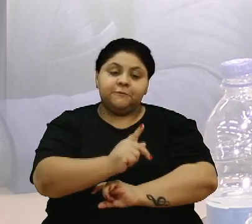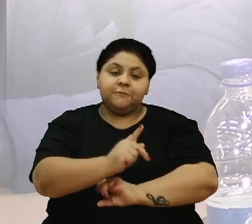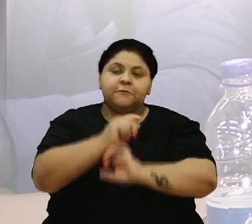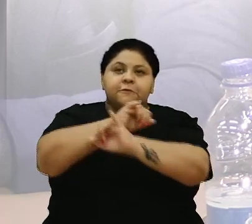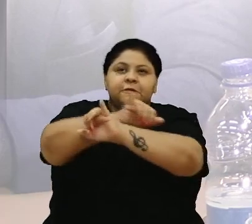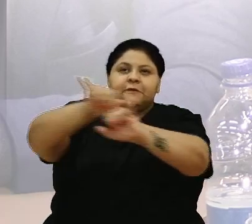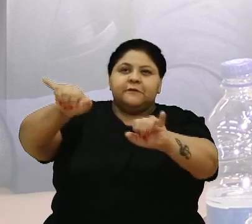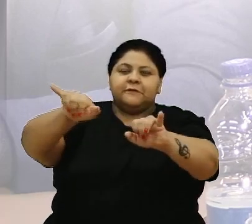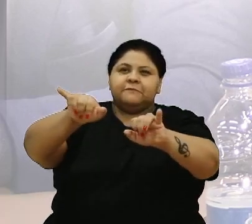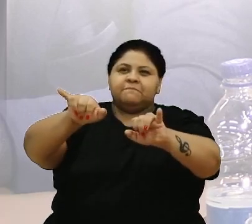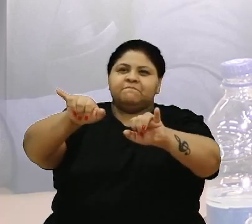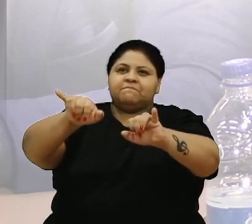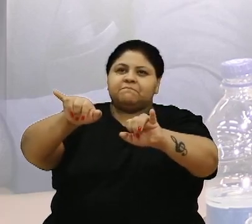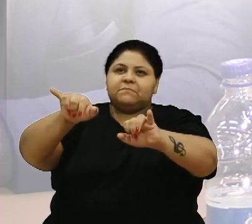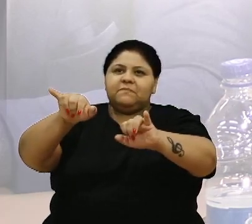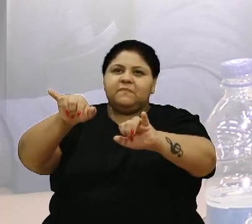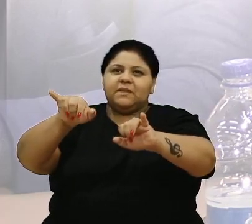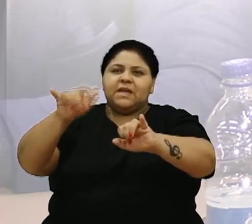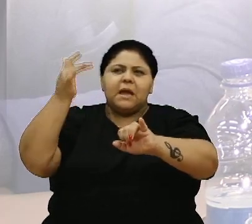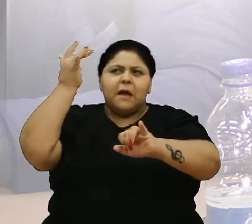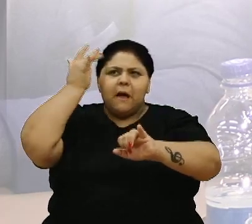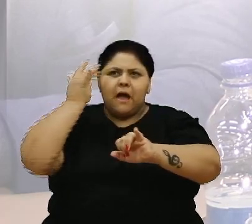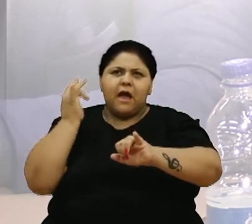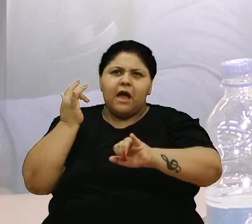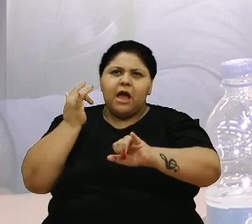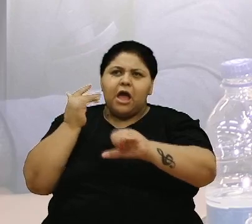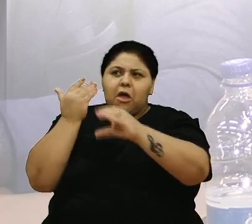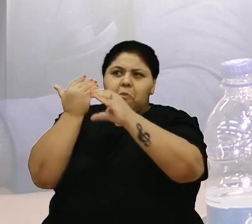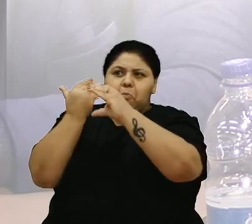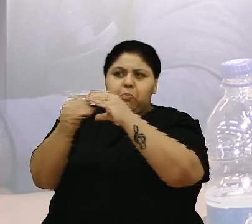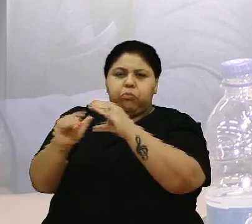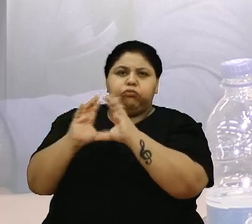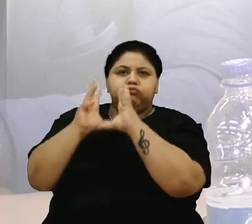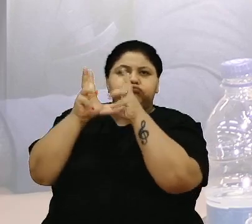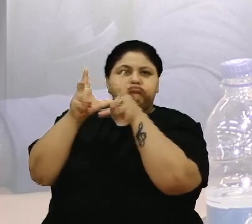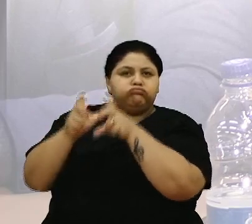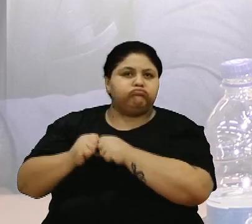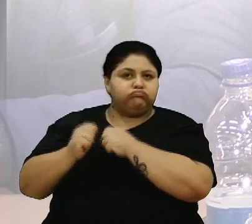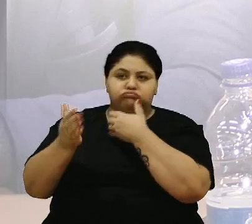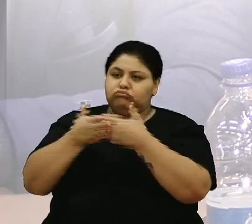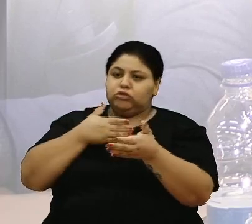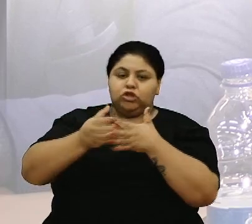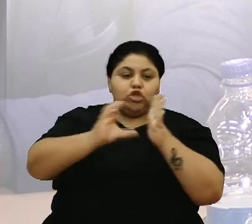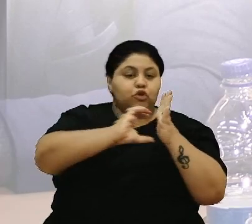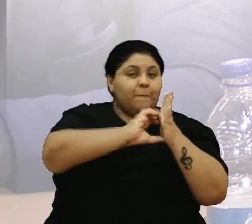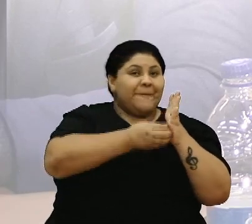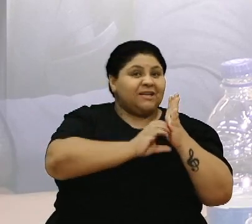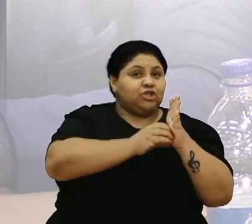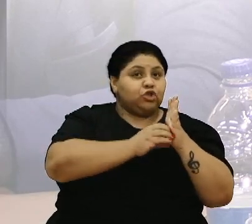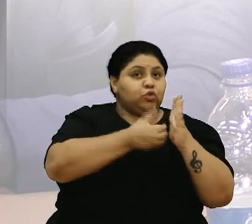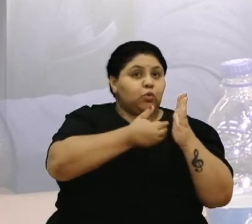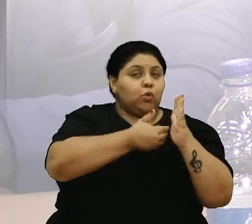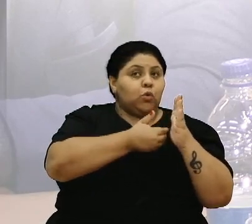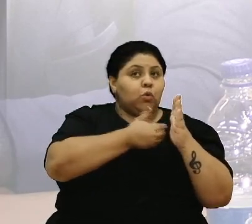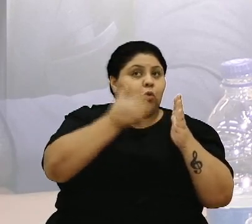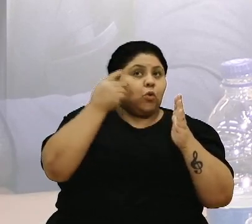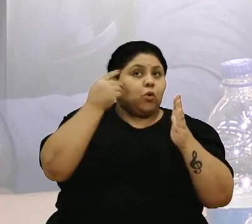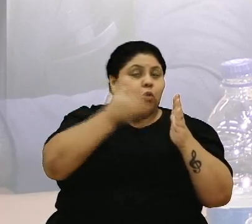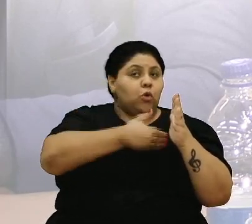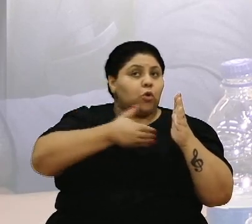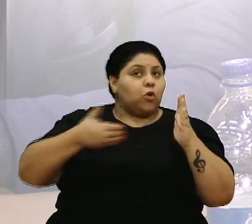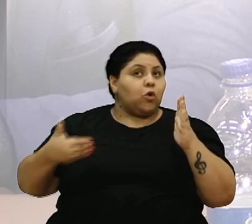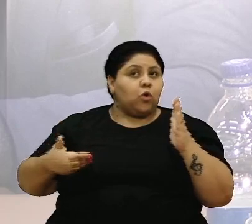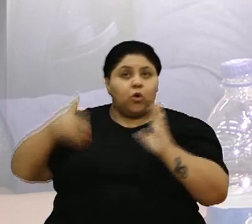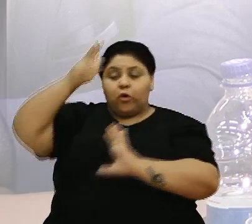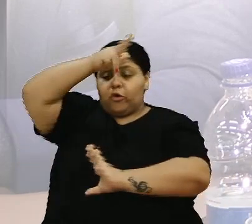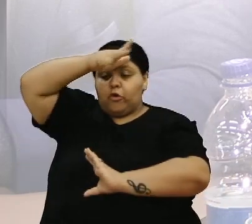que amanhã vai destinar todas as emendas, independente de partido político, para os municípios para